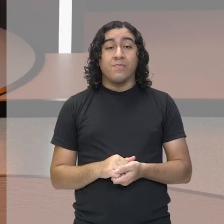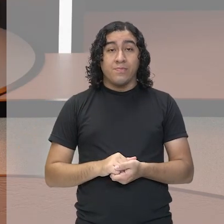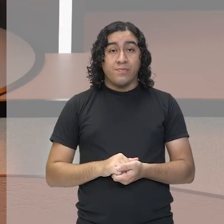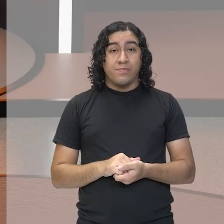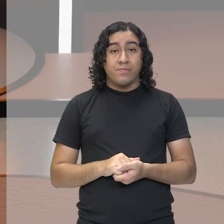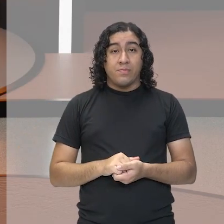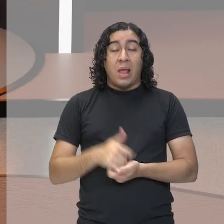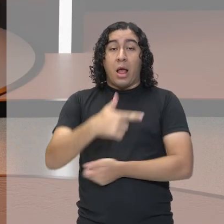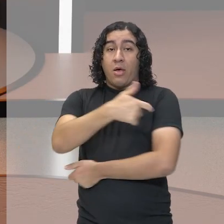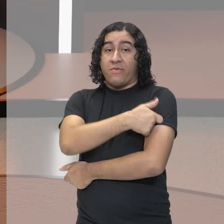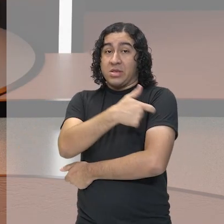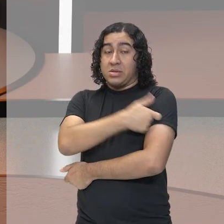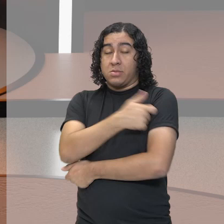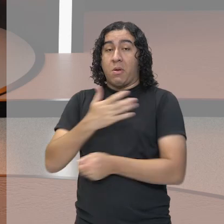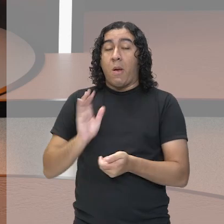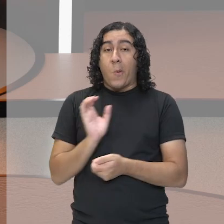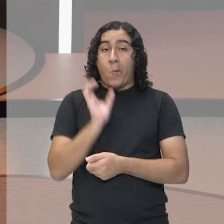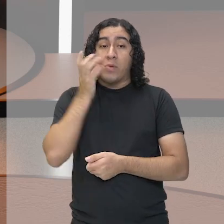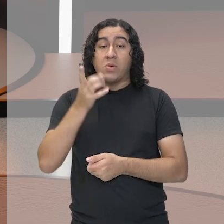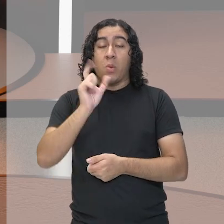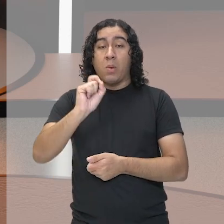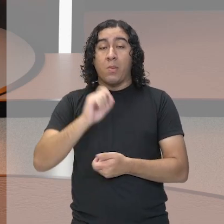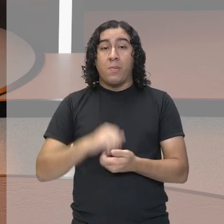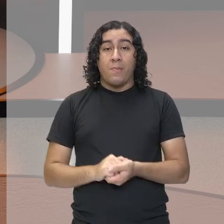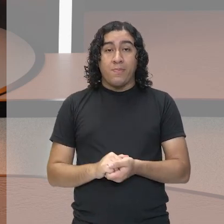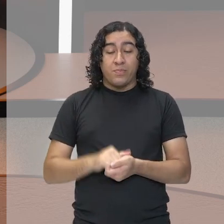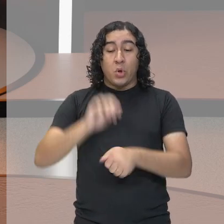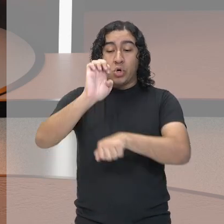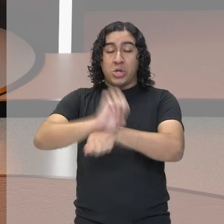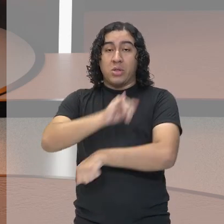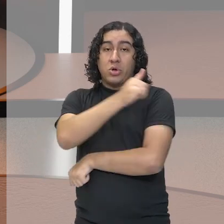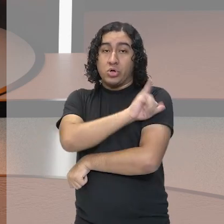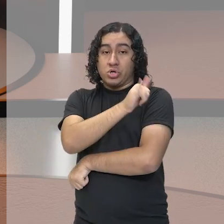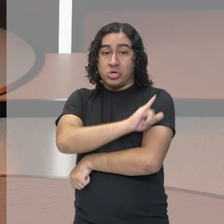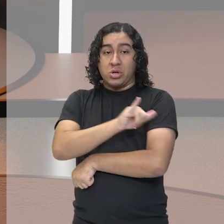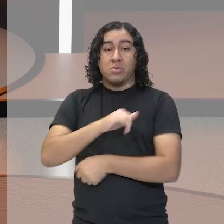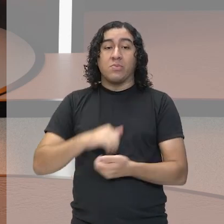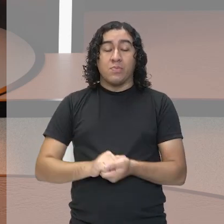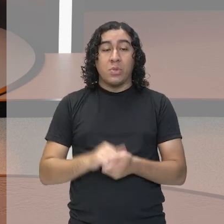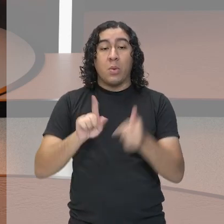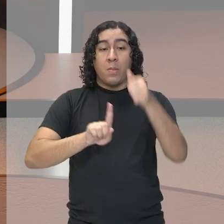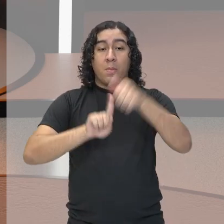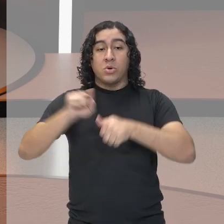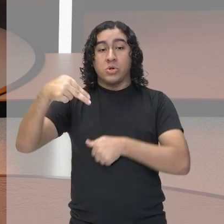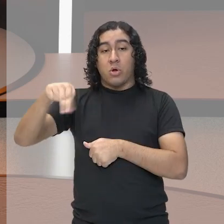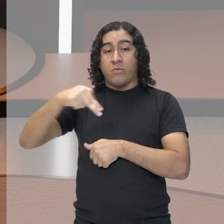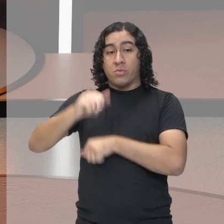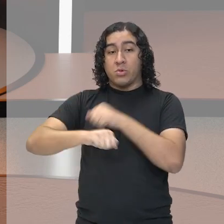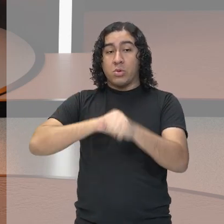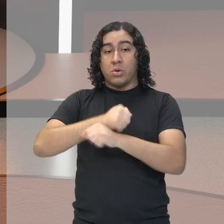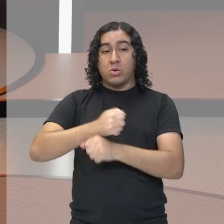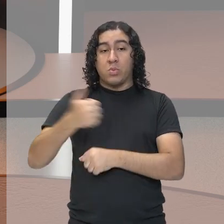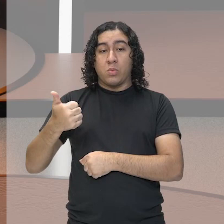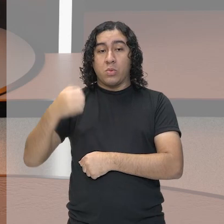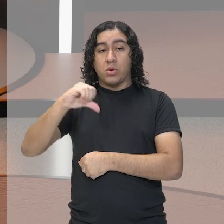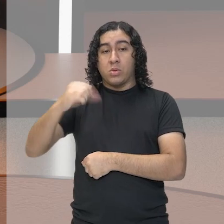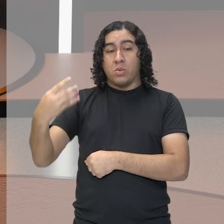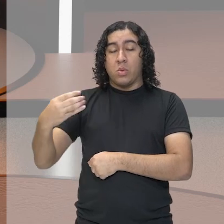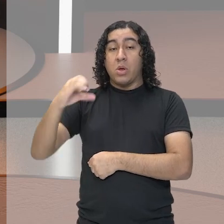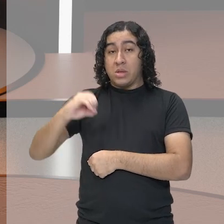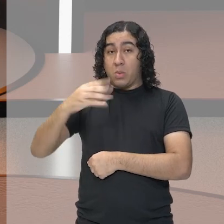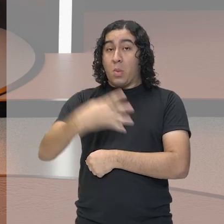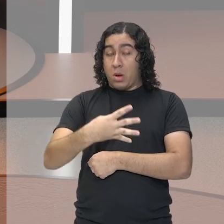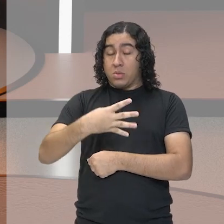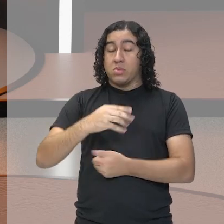da vacina, ela aconteceu no Rio de Janeiro, em novembro de 1904, que era então a